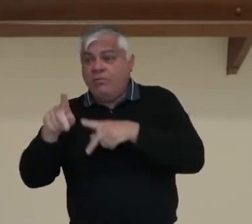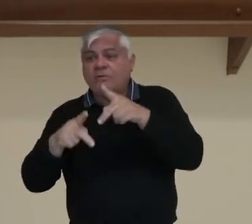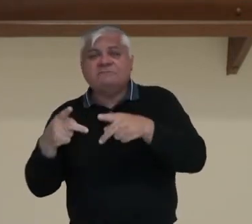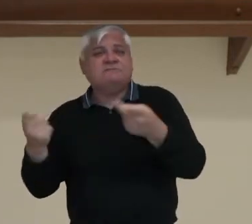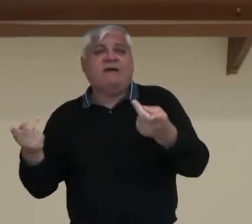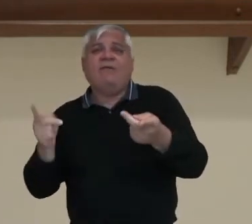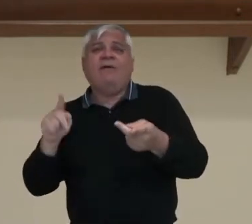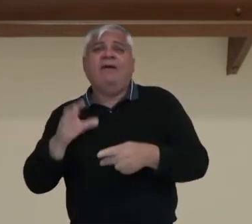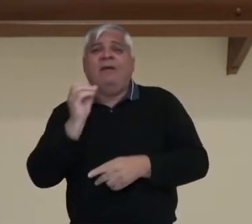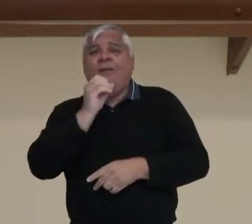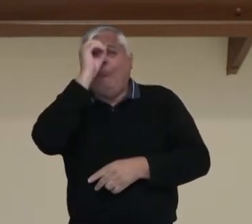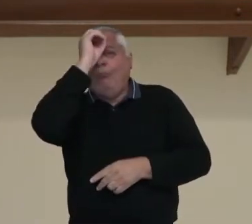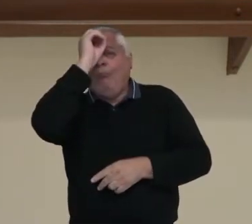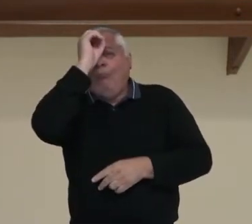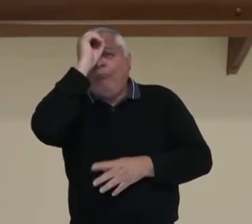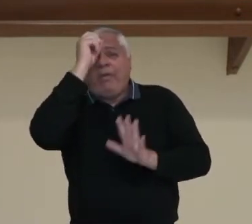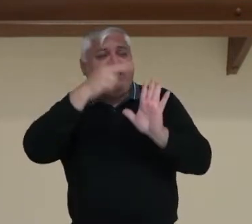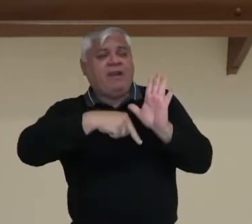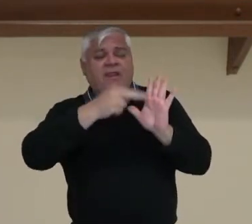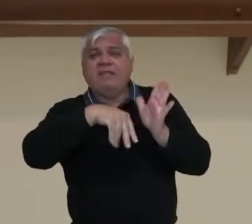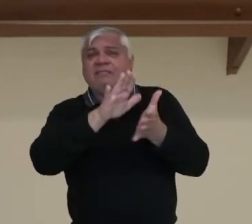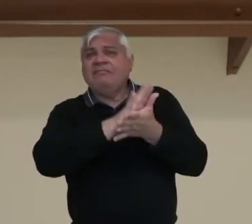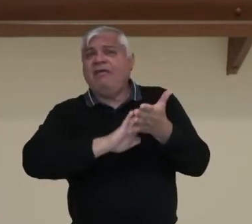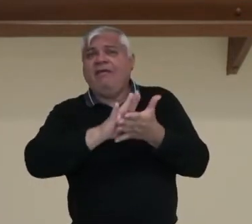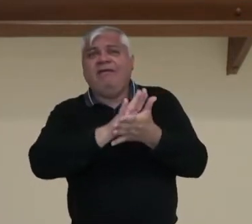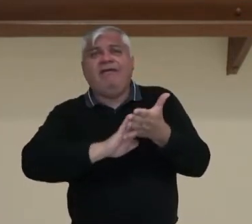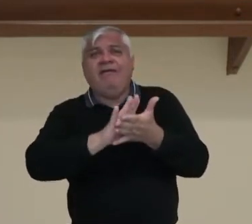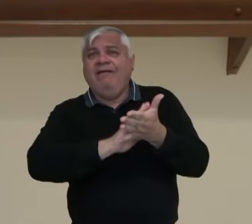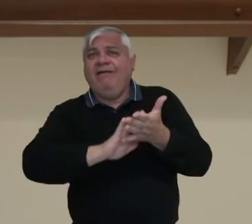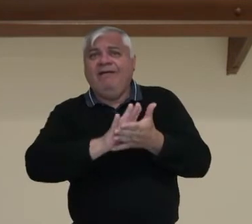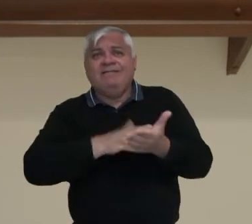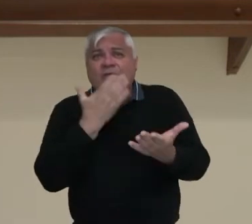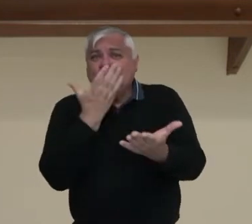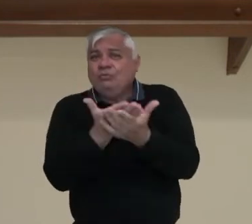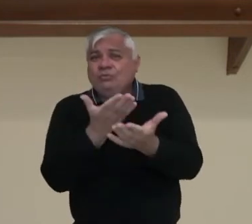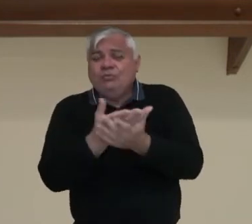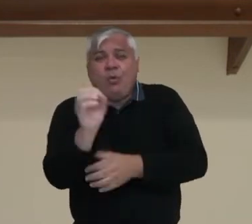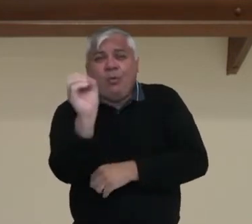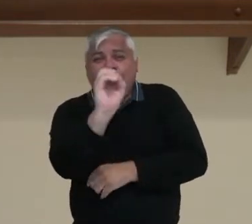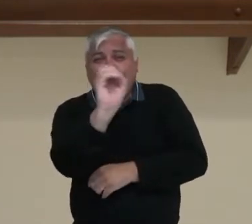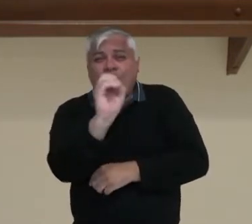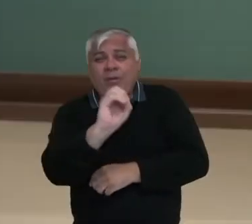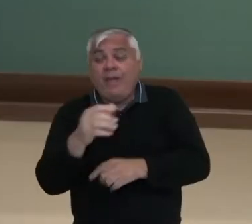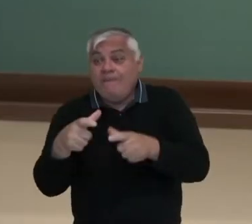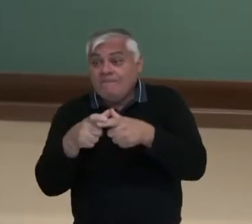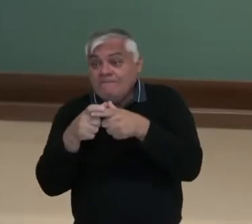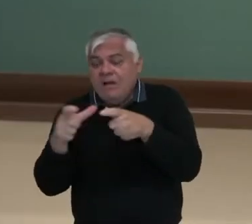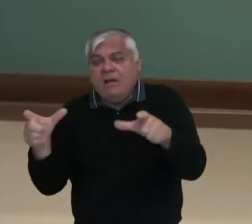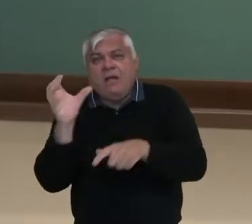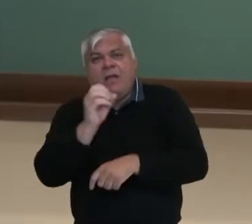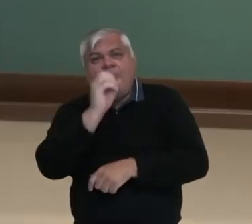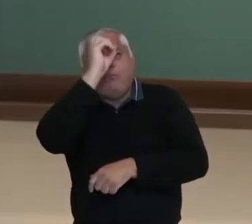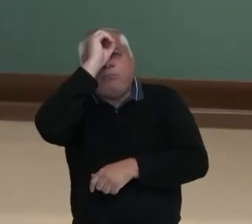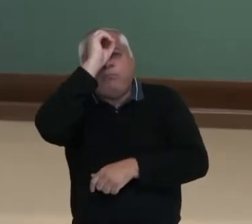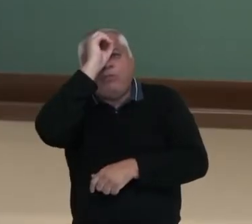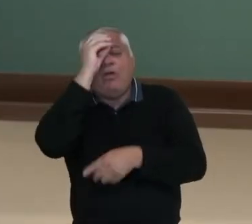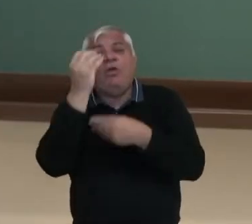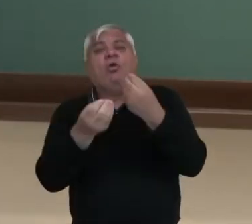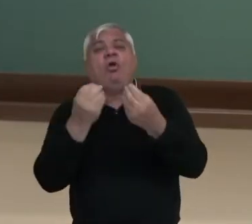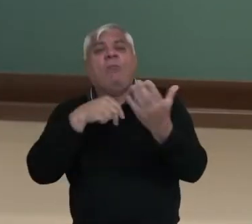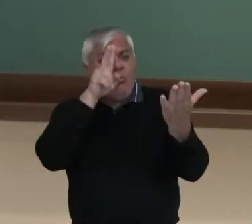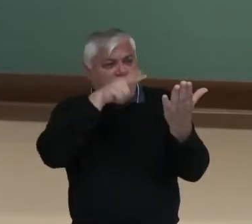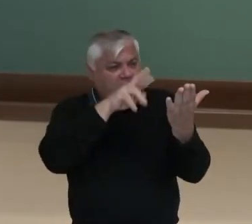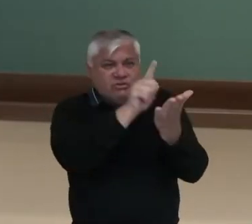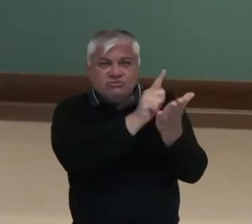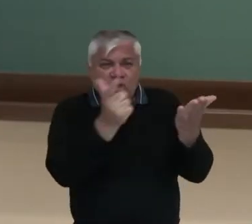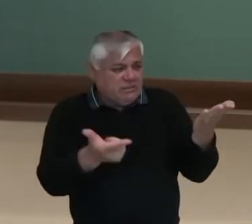era analfabeta. Então, a grande maioria da população, ela não ia ter acesso a conseguir